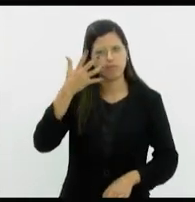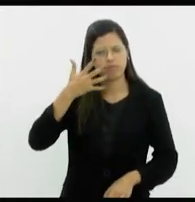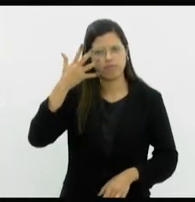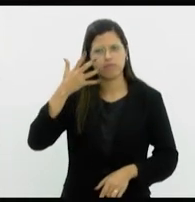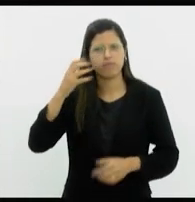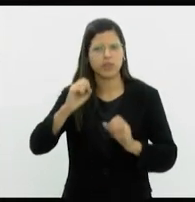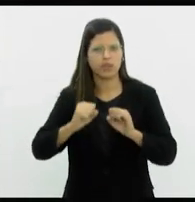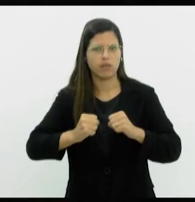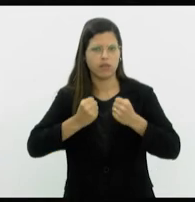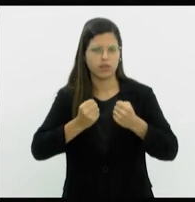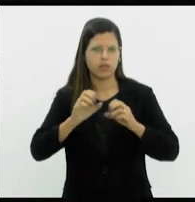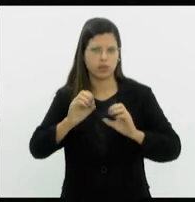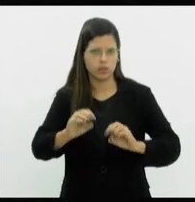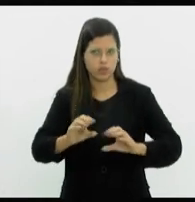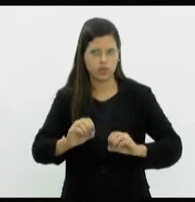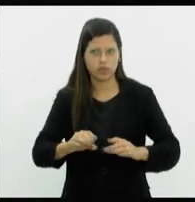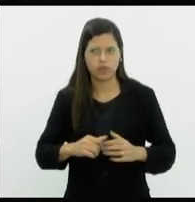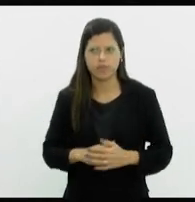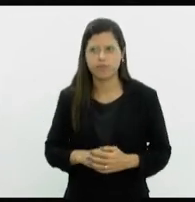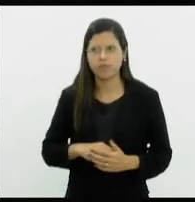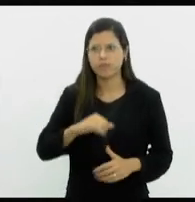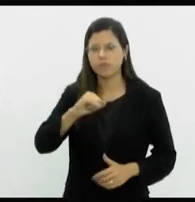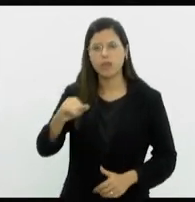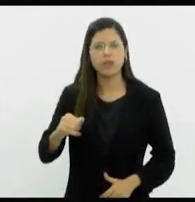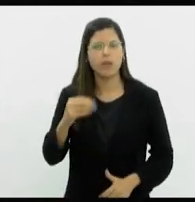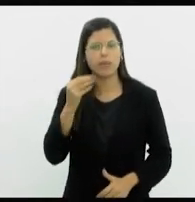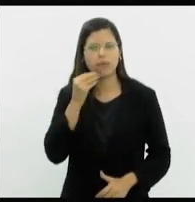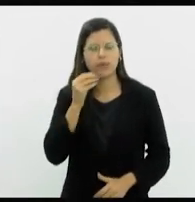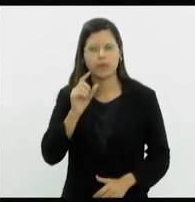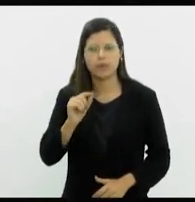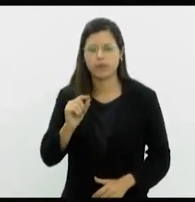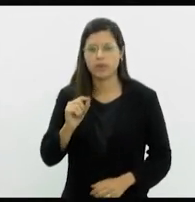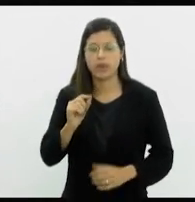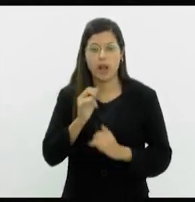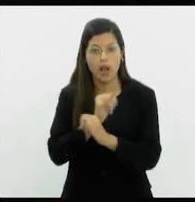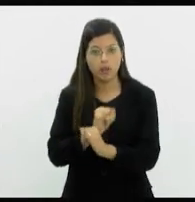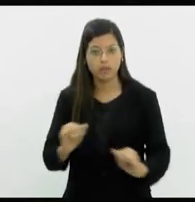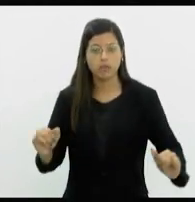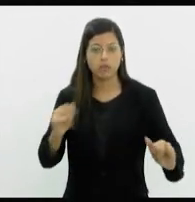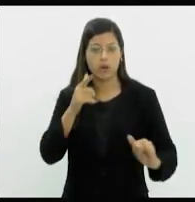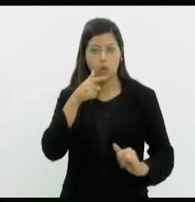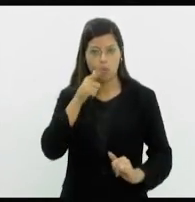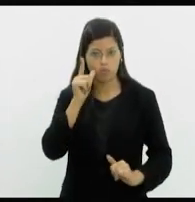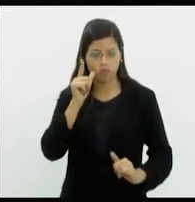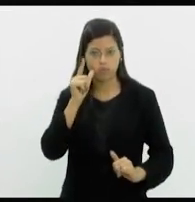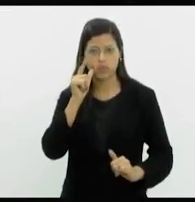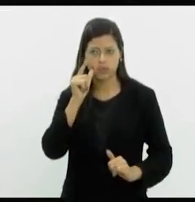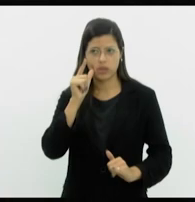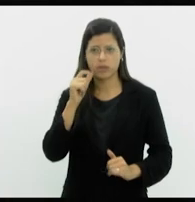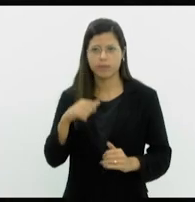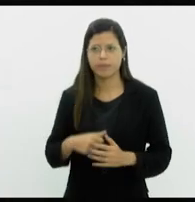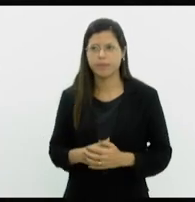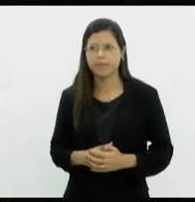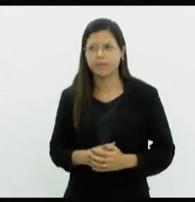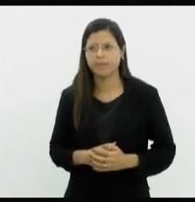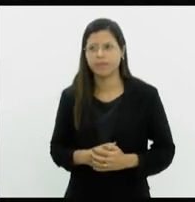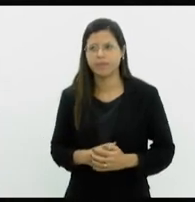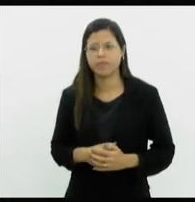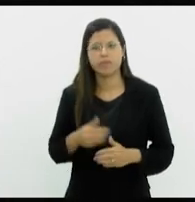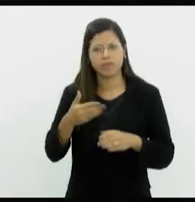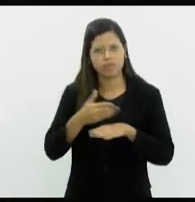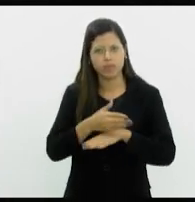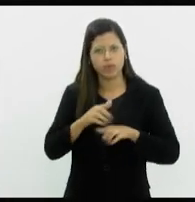educação. E aproveito para informar que ontem estivemos num